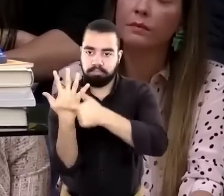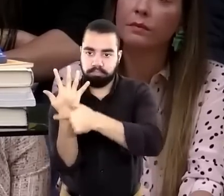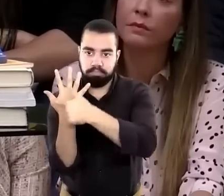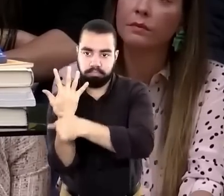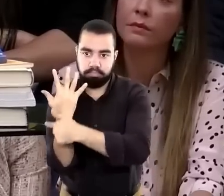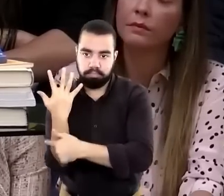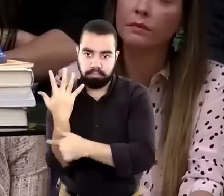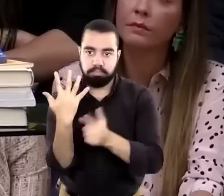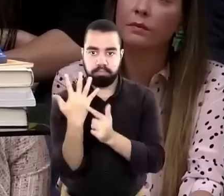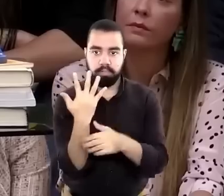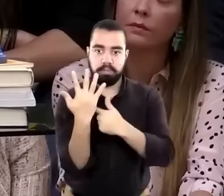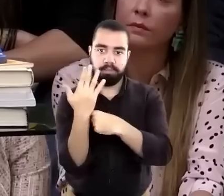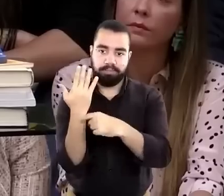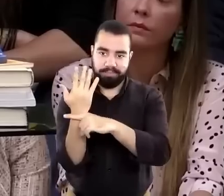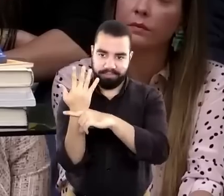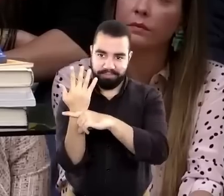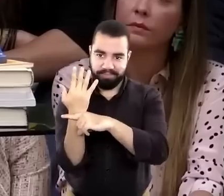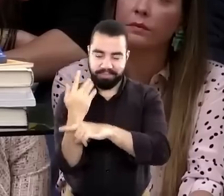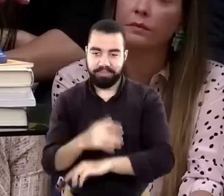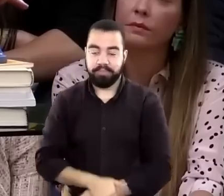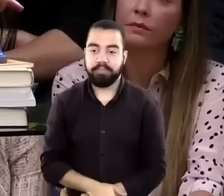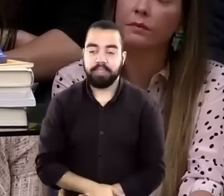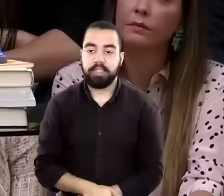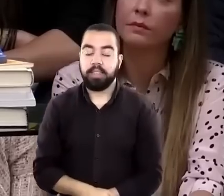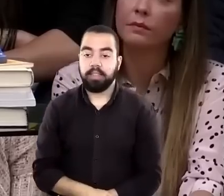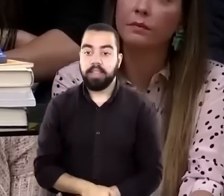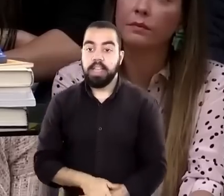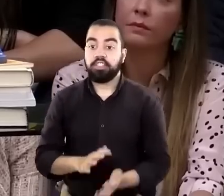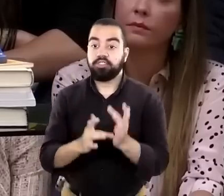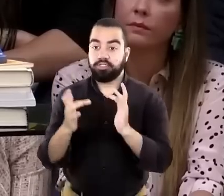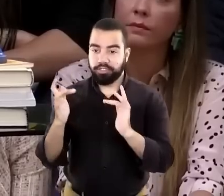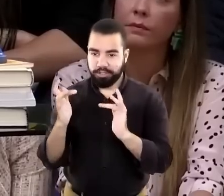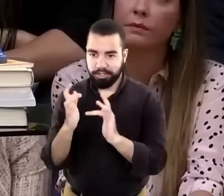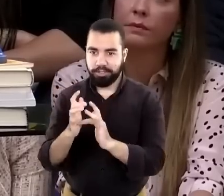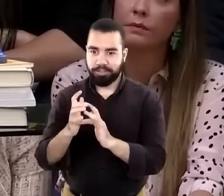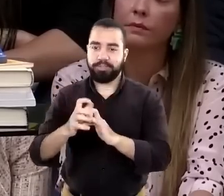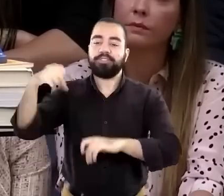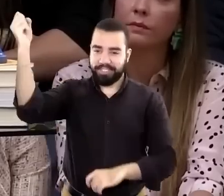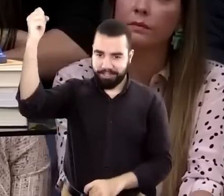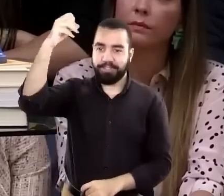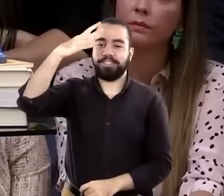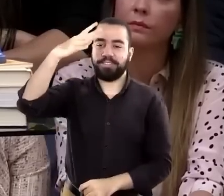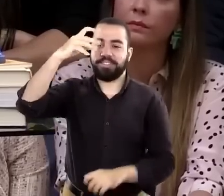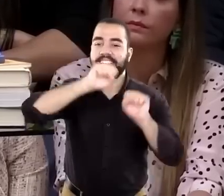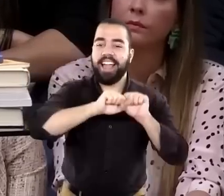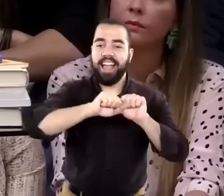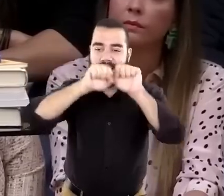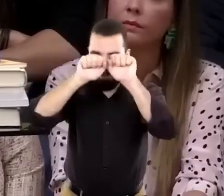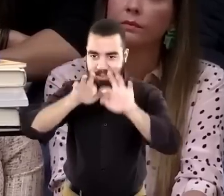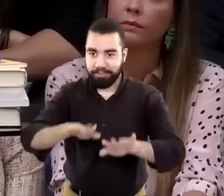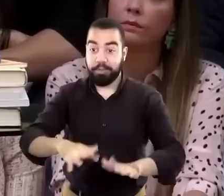bacia oceânica que supre a necessidade de ter luz para iluminar o mundo,